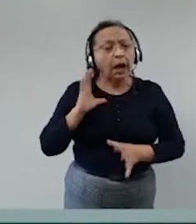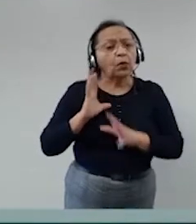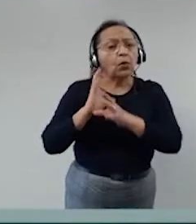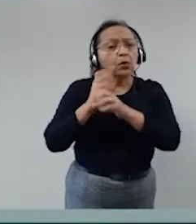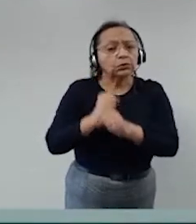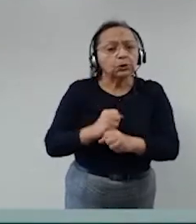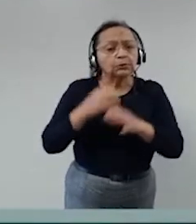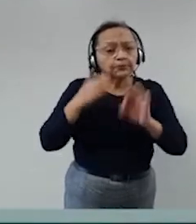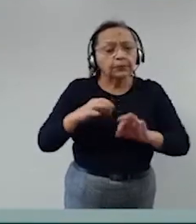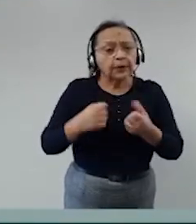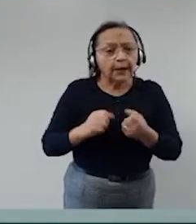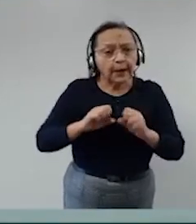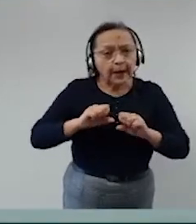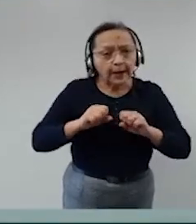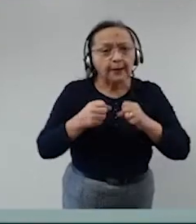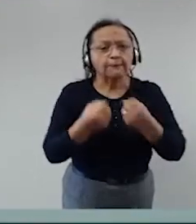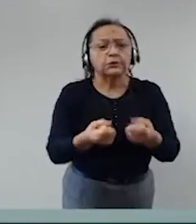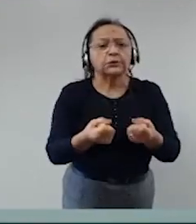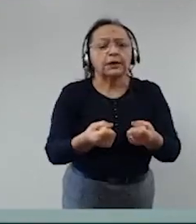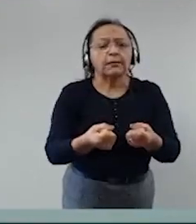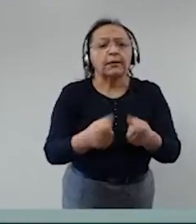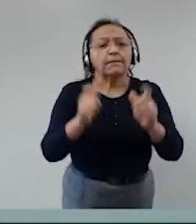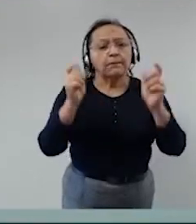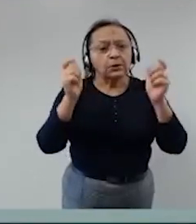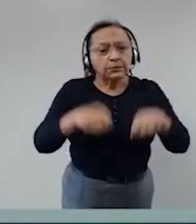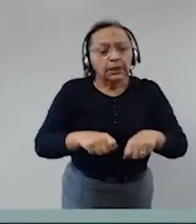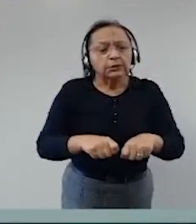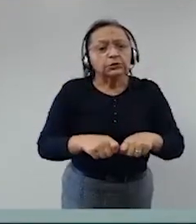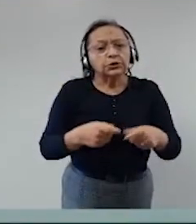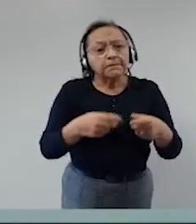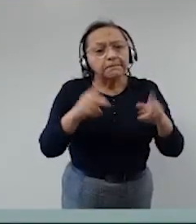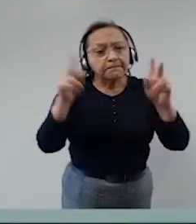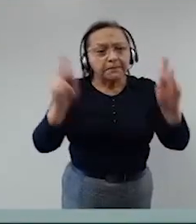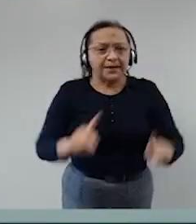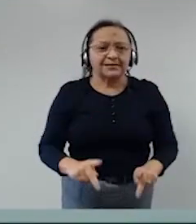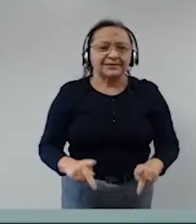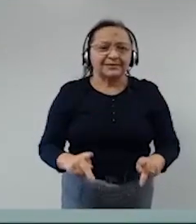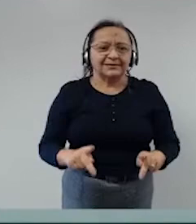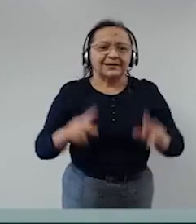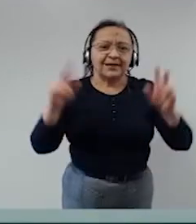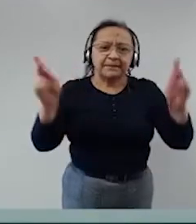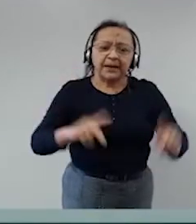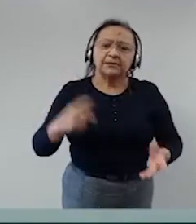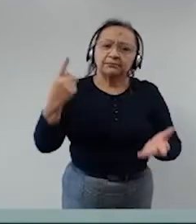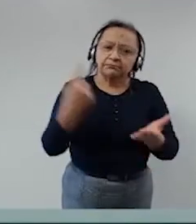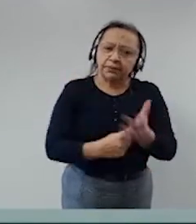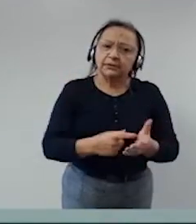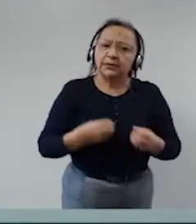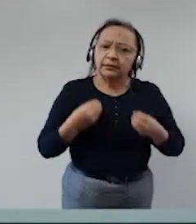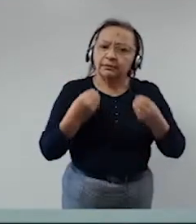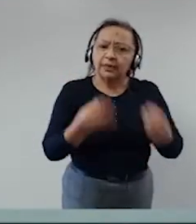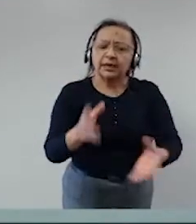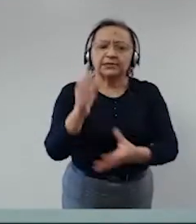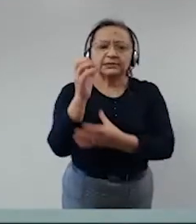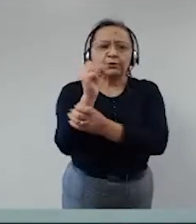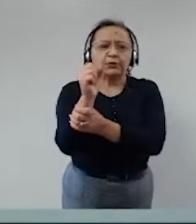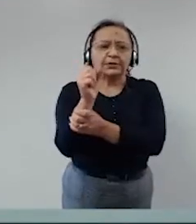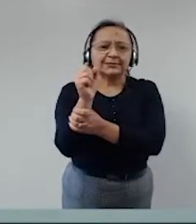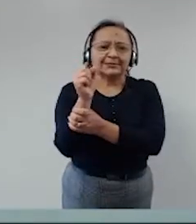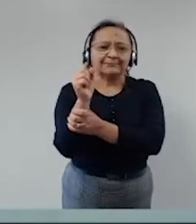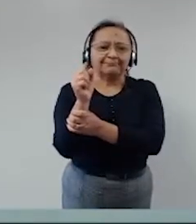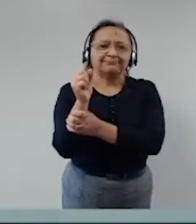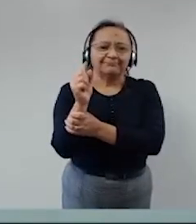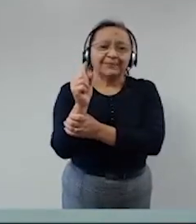consubstanciar a possibilidade de pacificar, de dar segurança jurídica àquele negócio, não